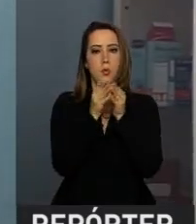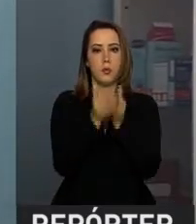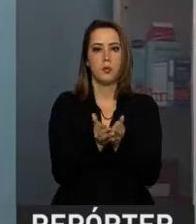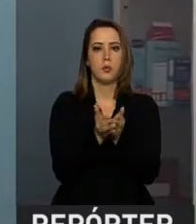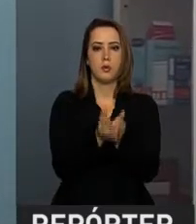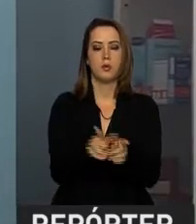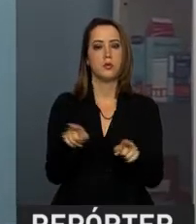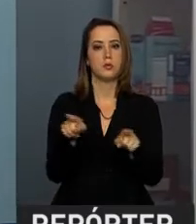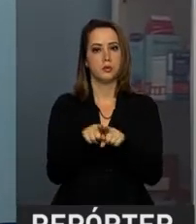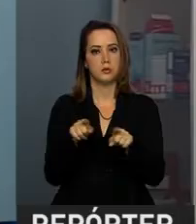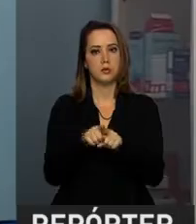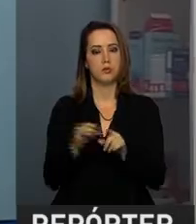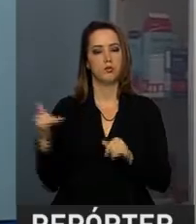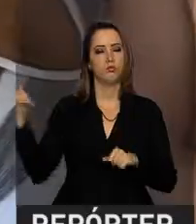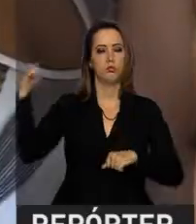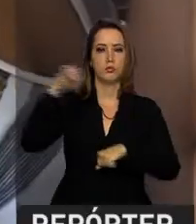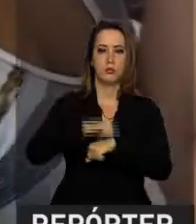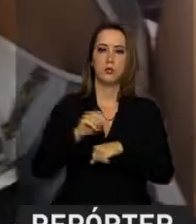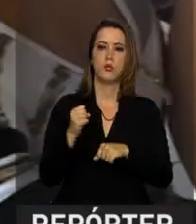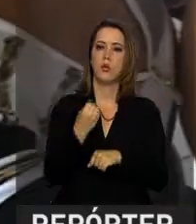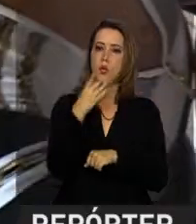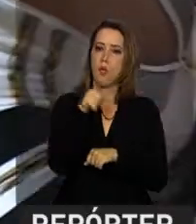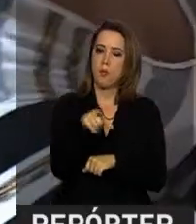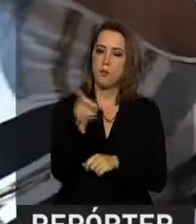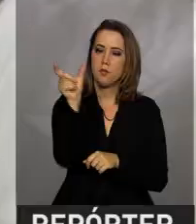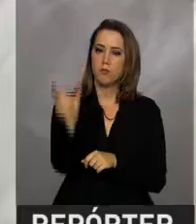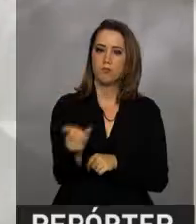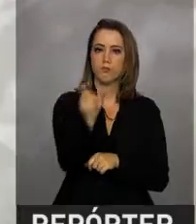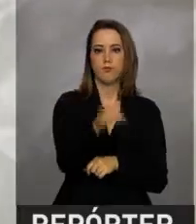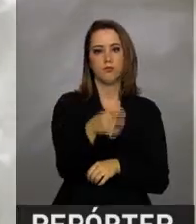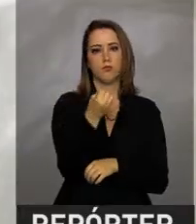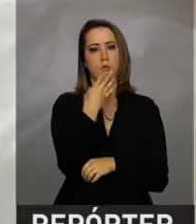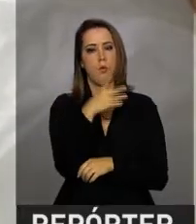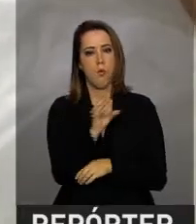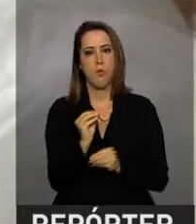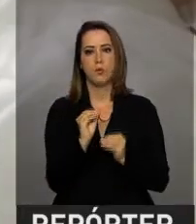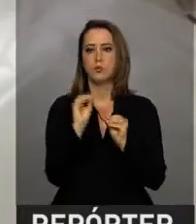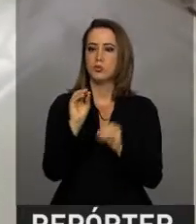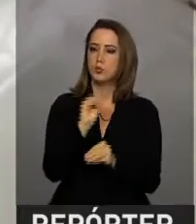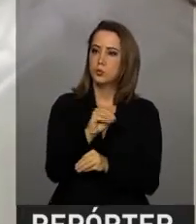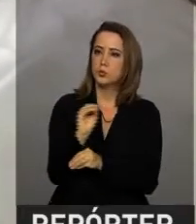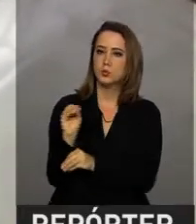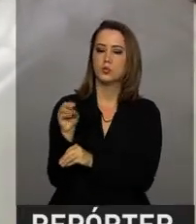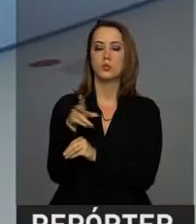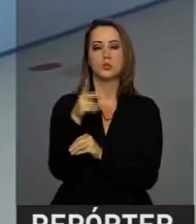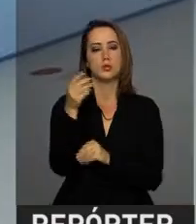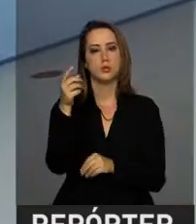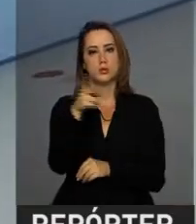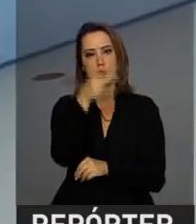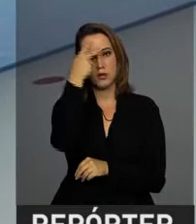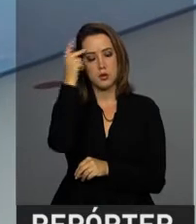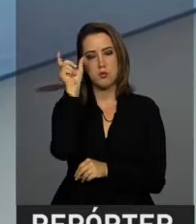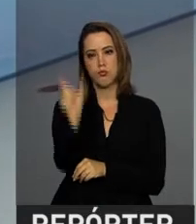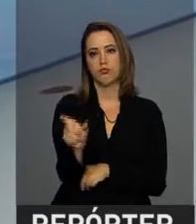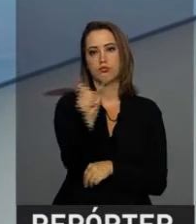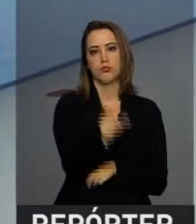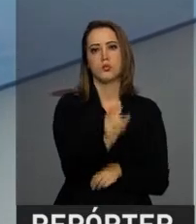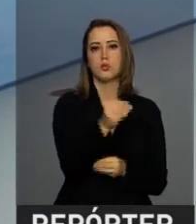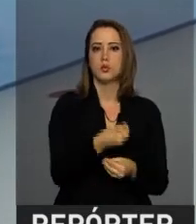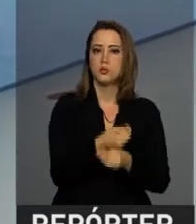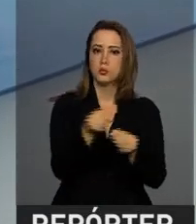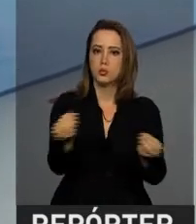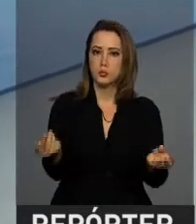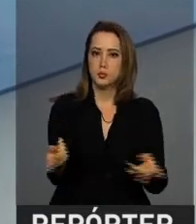bem-estar da cidadania estão fazendo consultas médicas odontológicas distribuindo remédios portanto